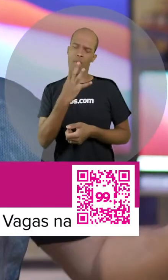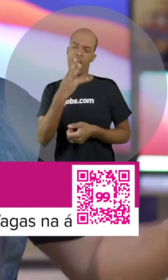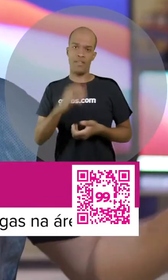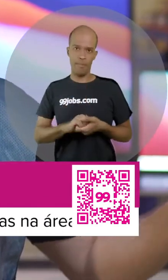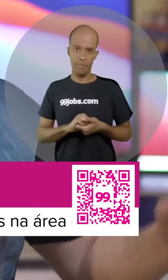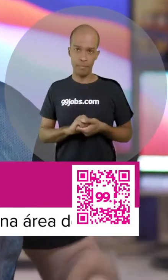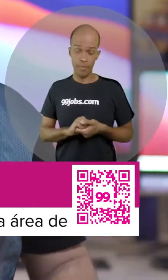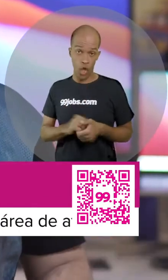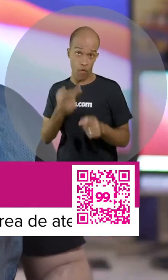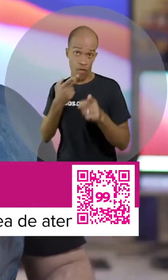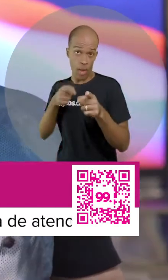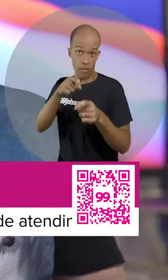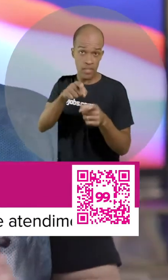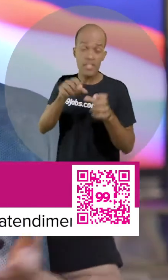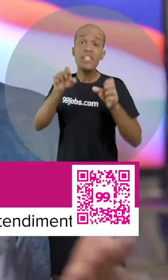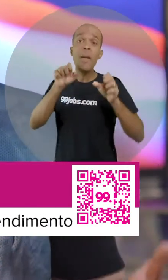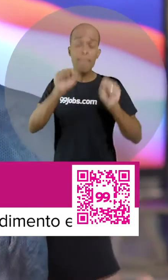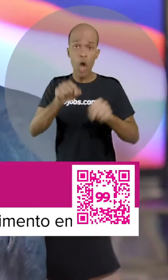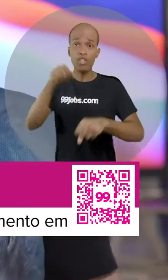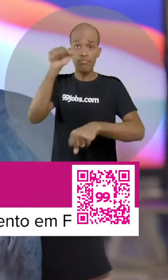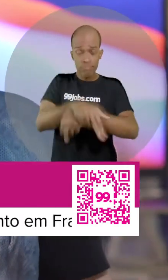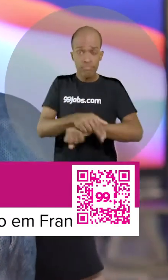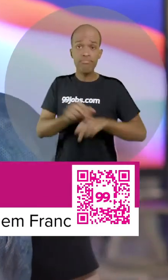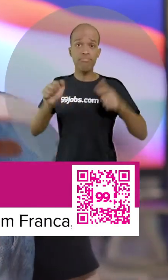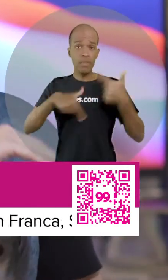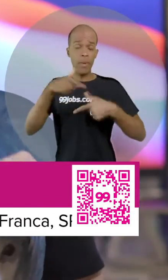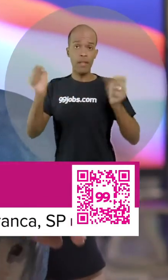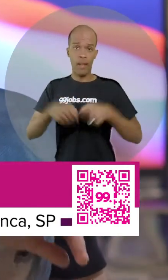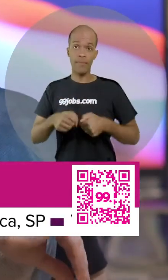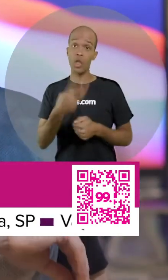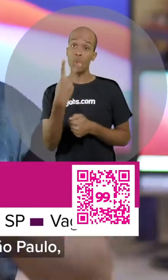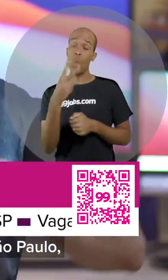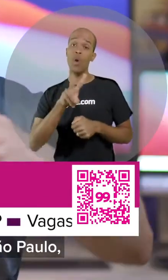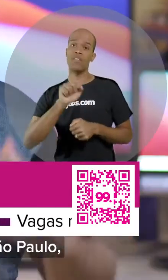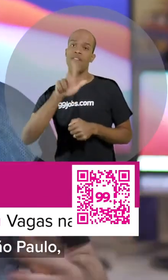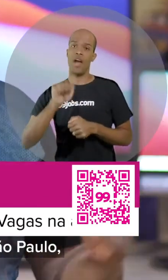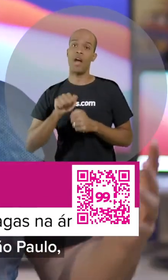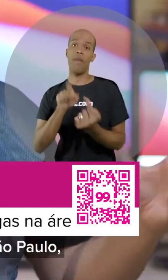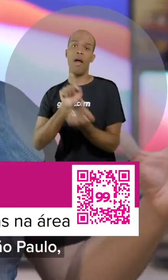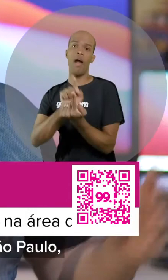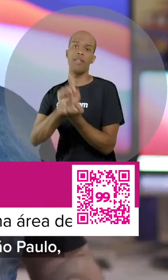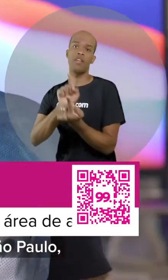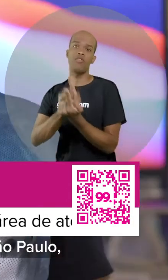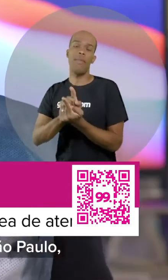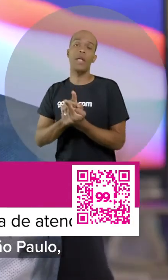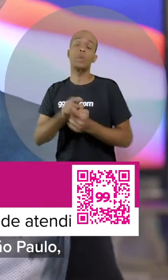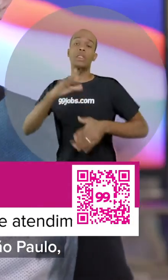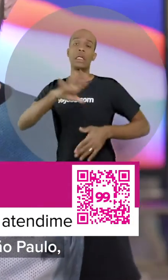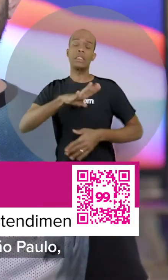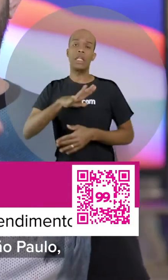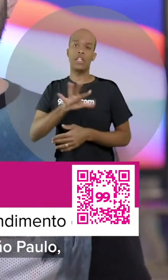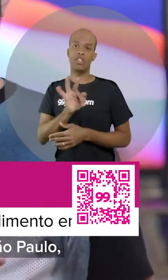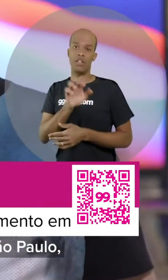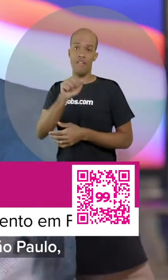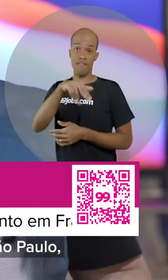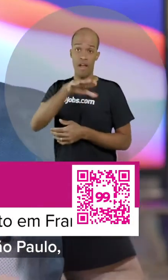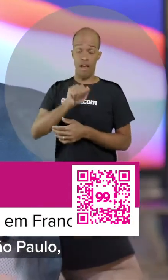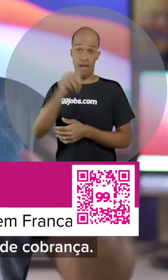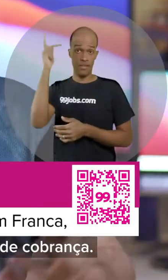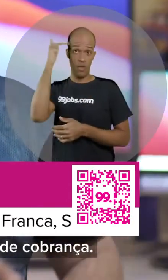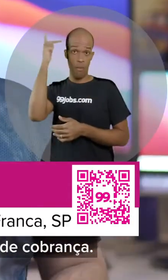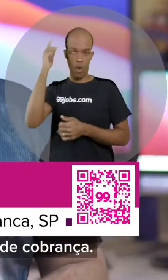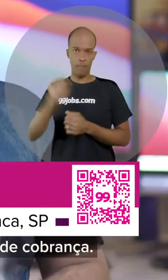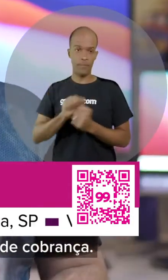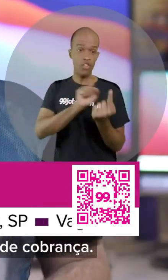Ou seja, todo mundo conhece, não tem jeito. E se eu te dissesse que você pode sim trabalhar lá? Eles estão com duas vagas para atendimento em Franca, São